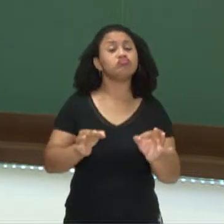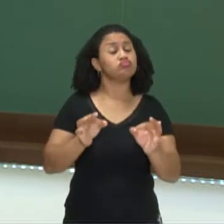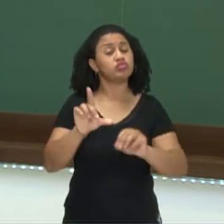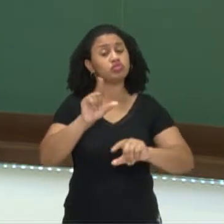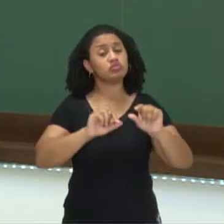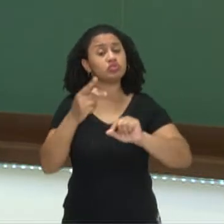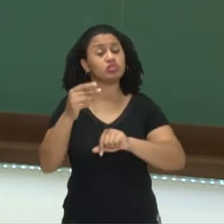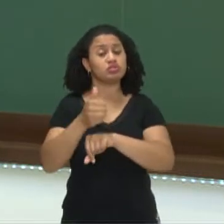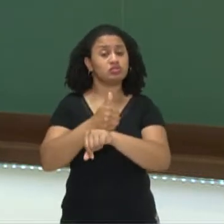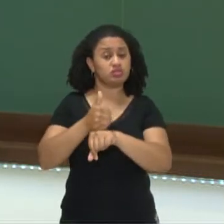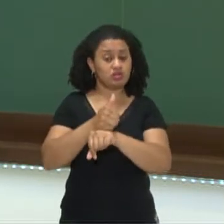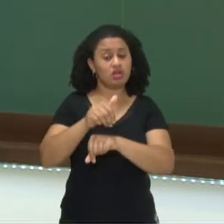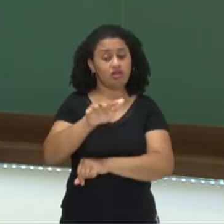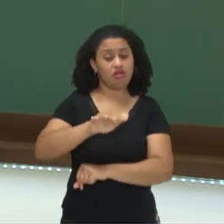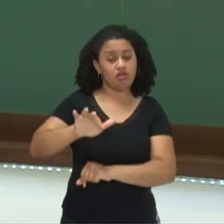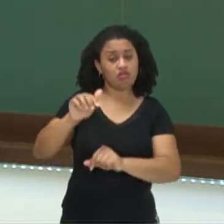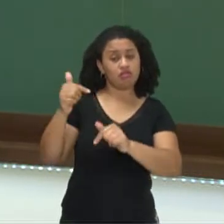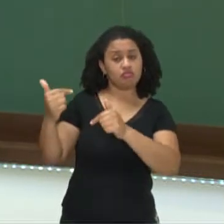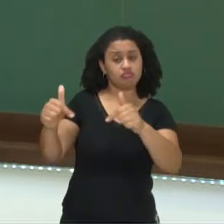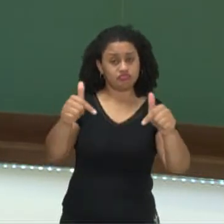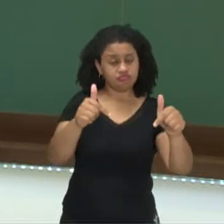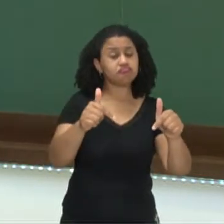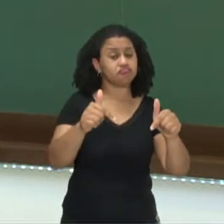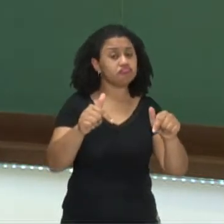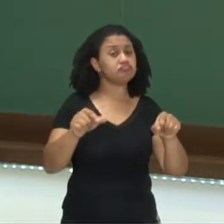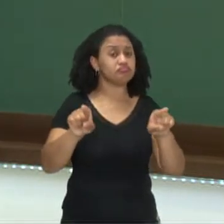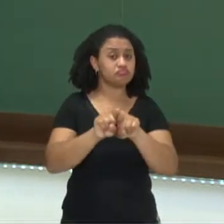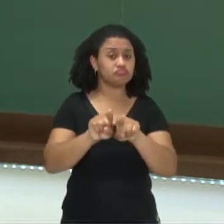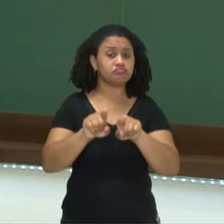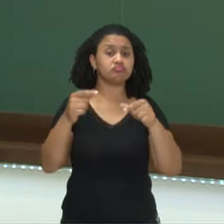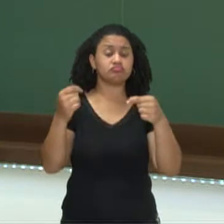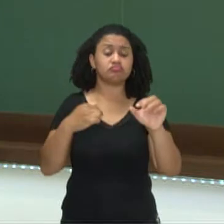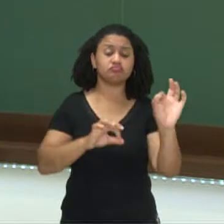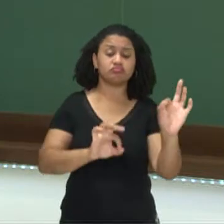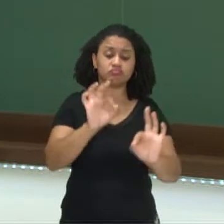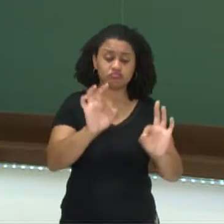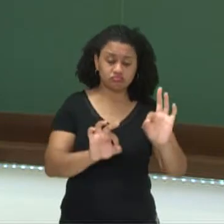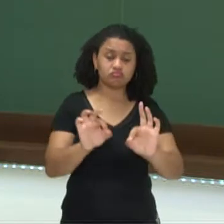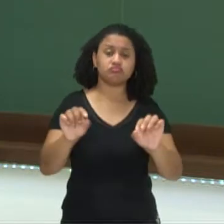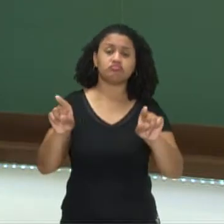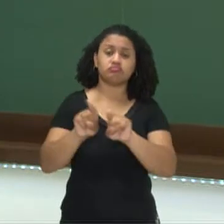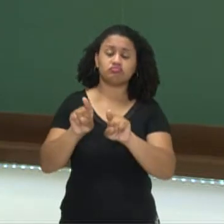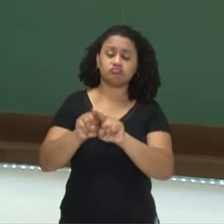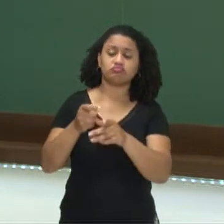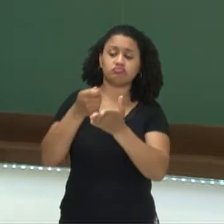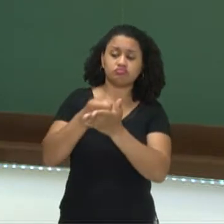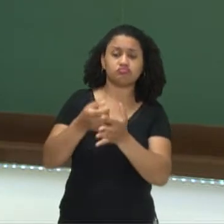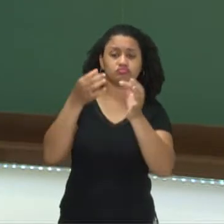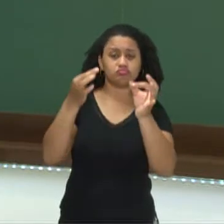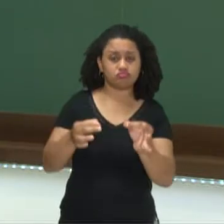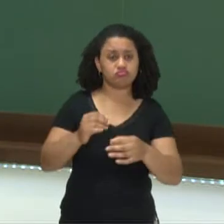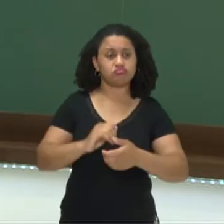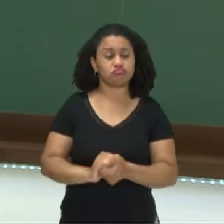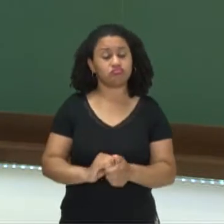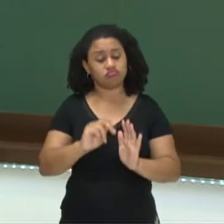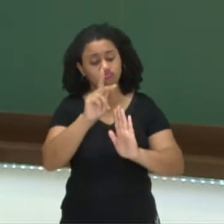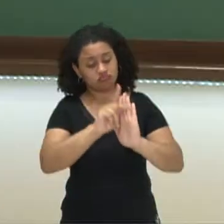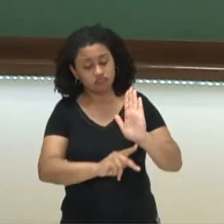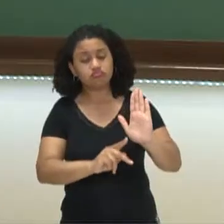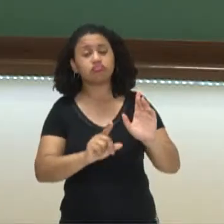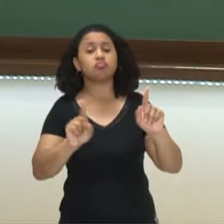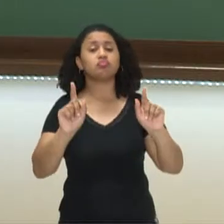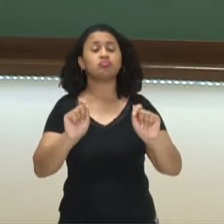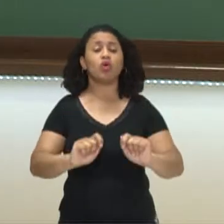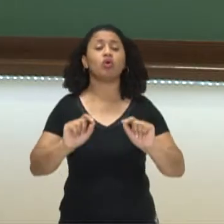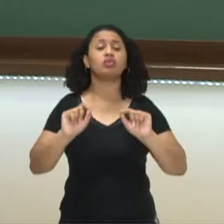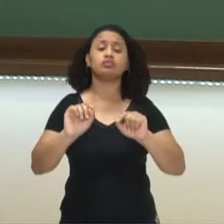sua profissão, sua área de atuação profissional exige organização e disciplina. O planejamento pode